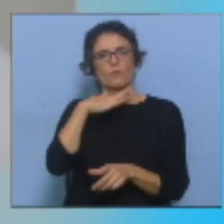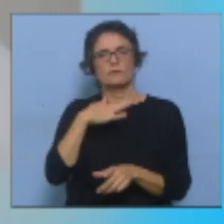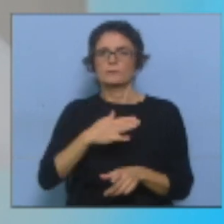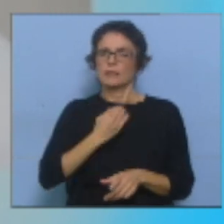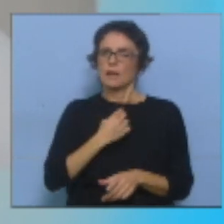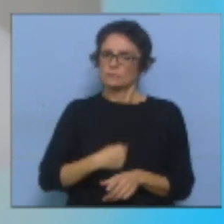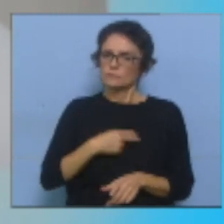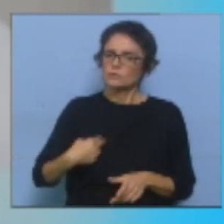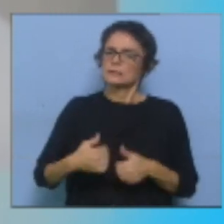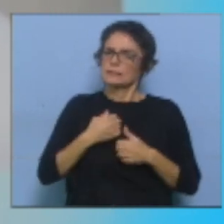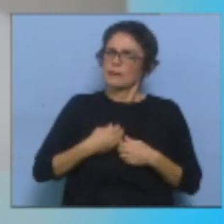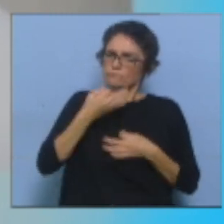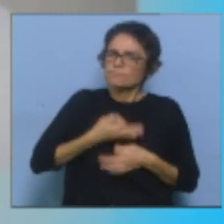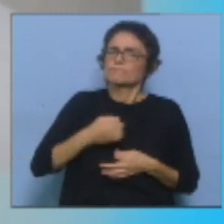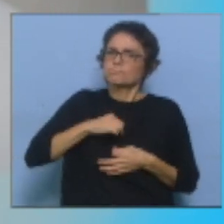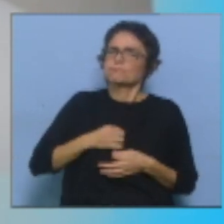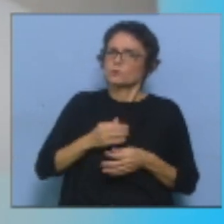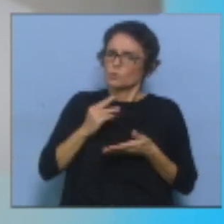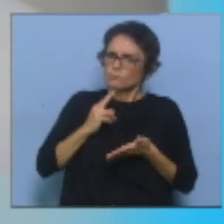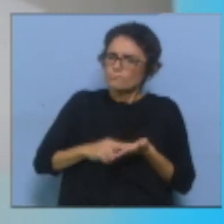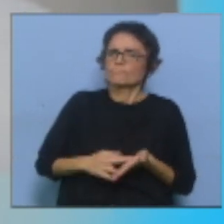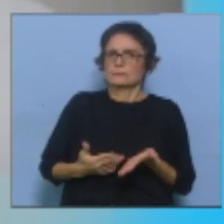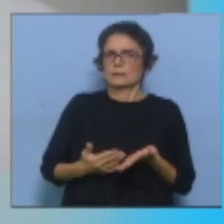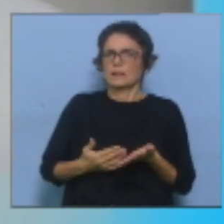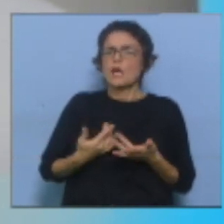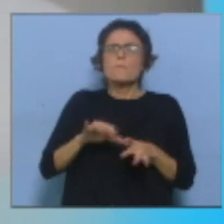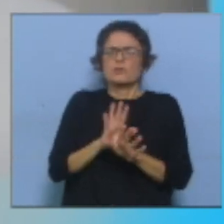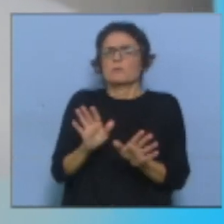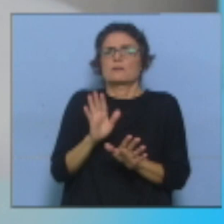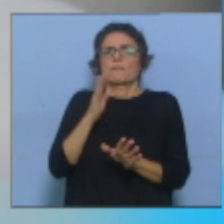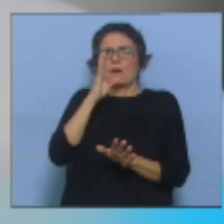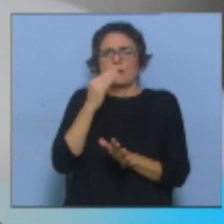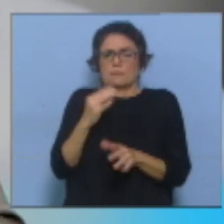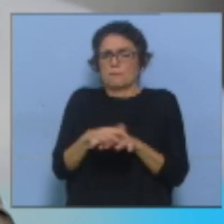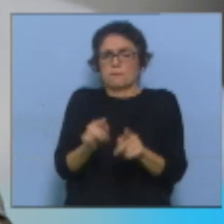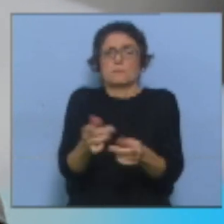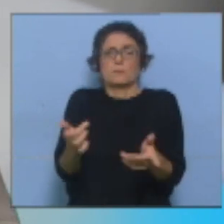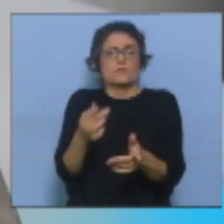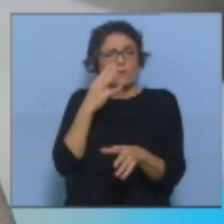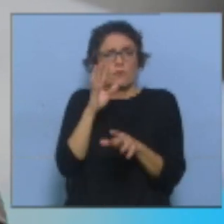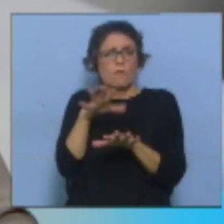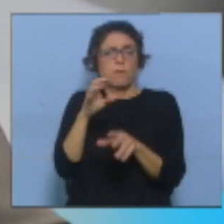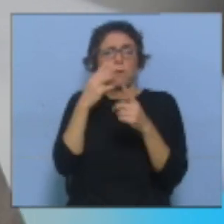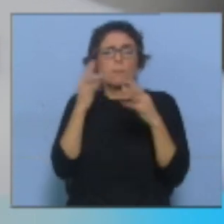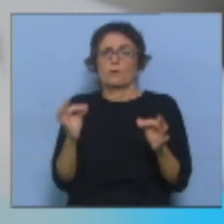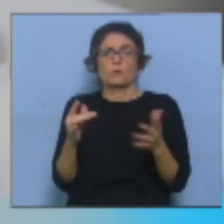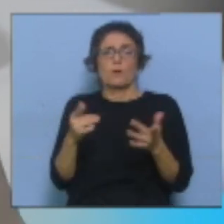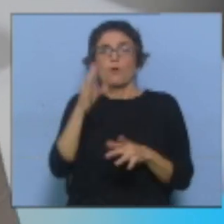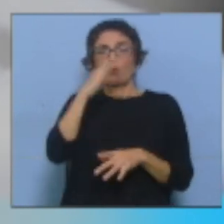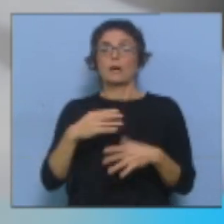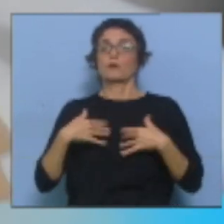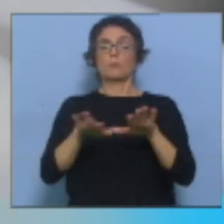de esconder isso. É tudo feito com muita naturalidade. Também não fazemos isso estrategicamente, no sentido de agora vamos fazer aqui um painel de apostolado